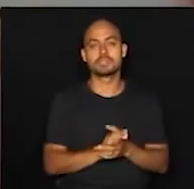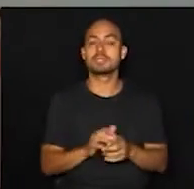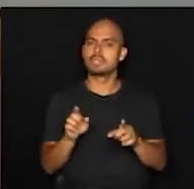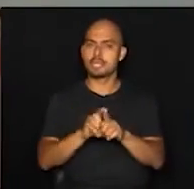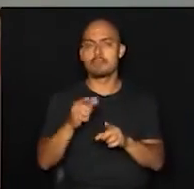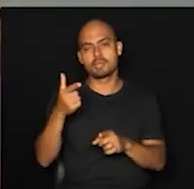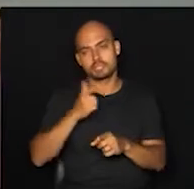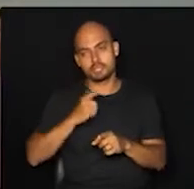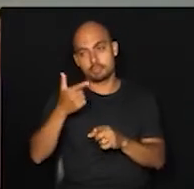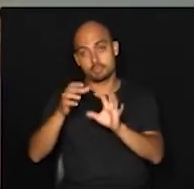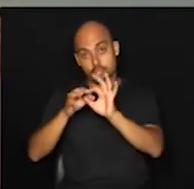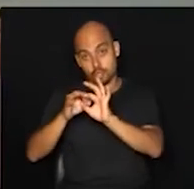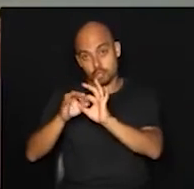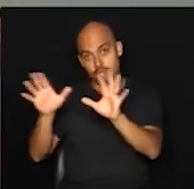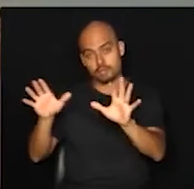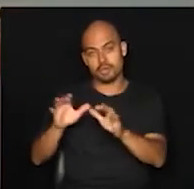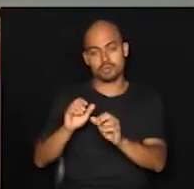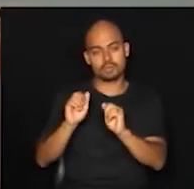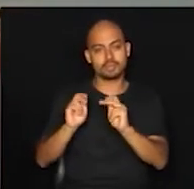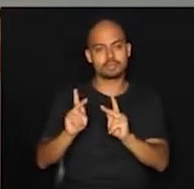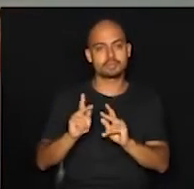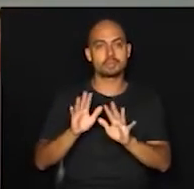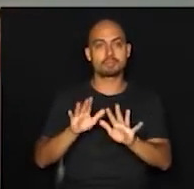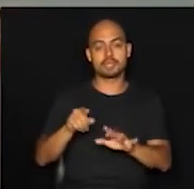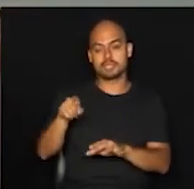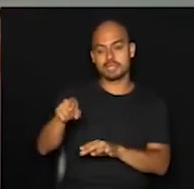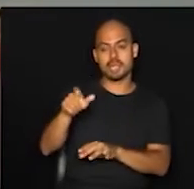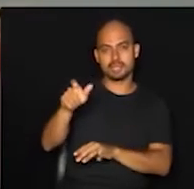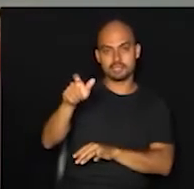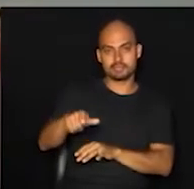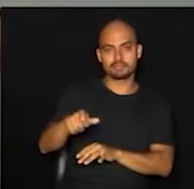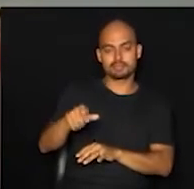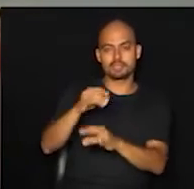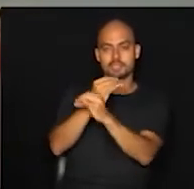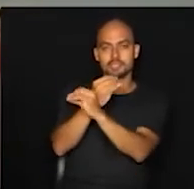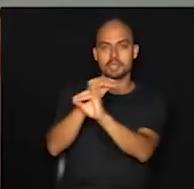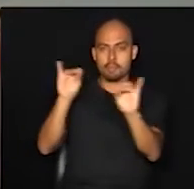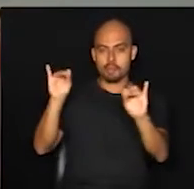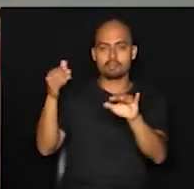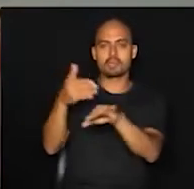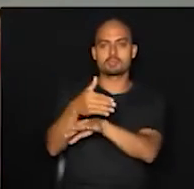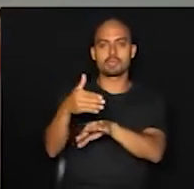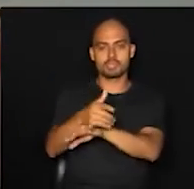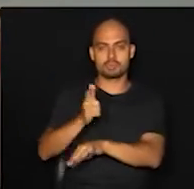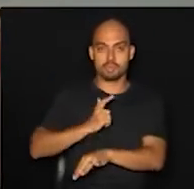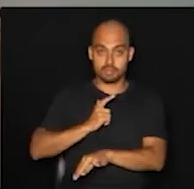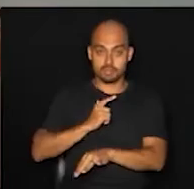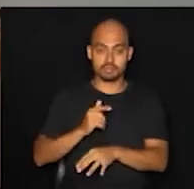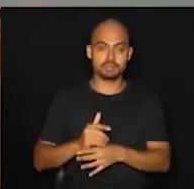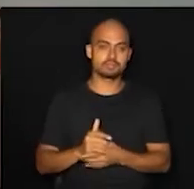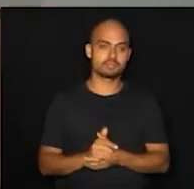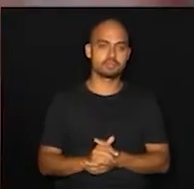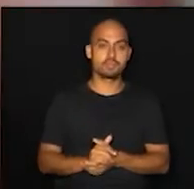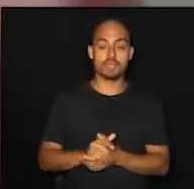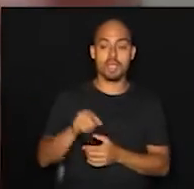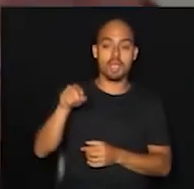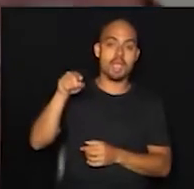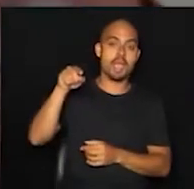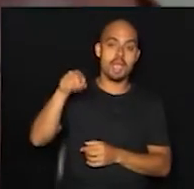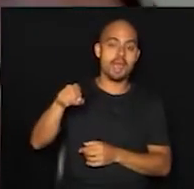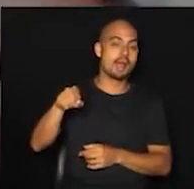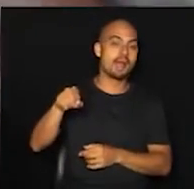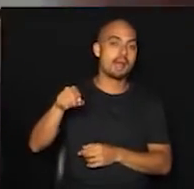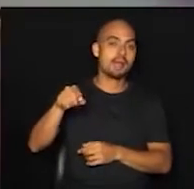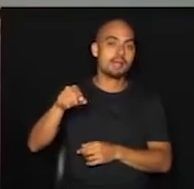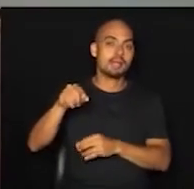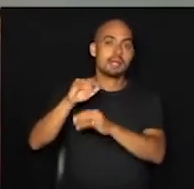tinha escravocrata intransigente também. Então, ela teve participação. Agora, qual é a questão? Ela era